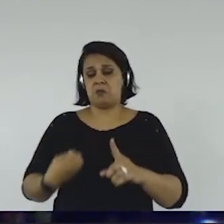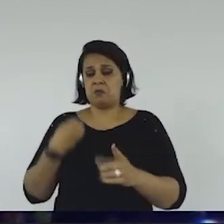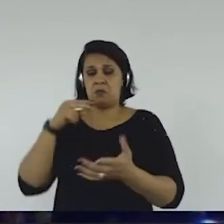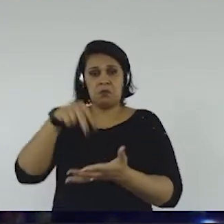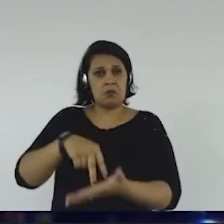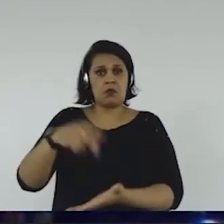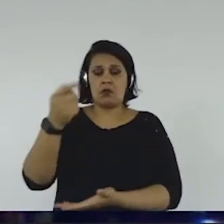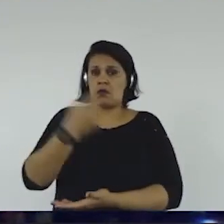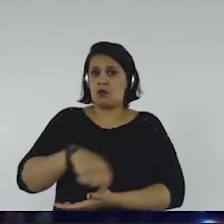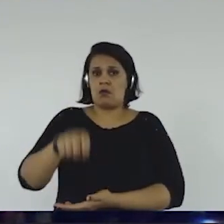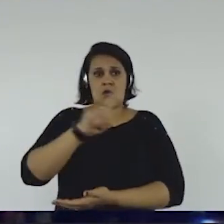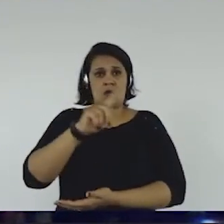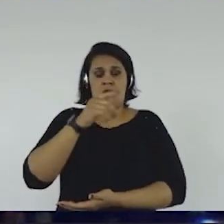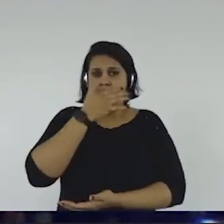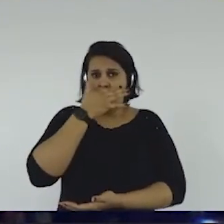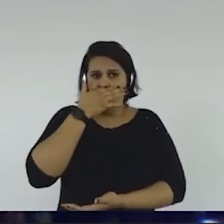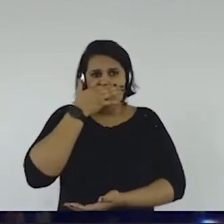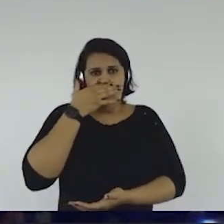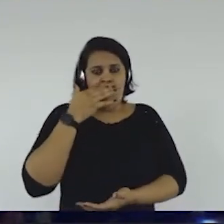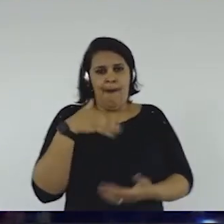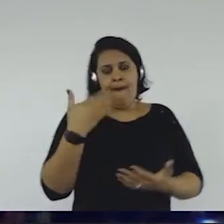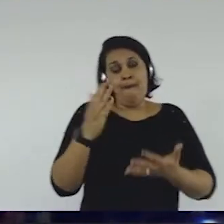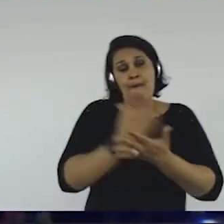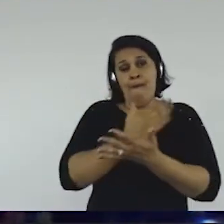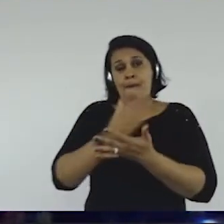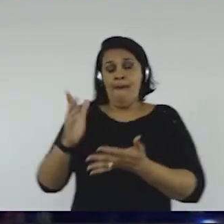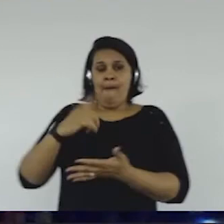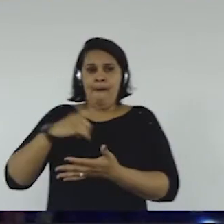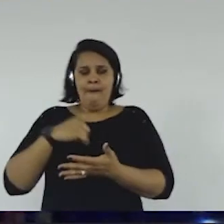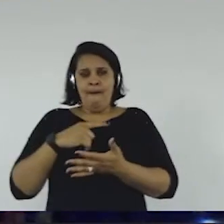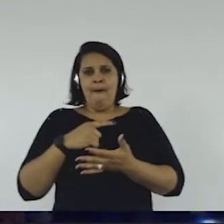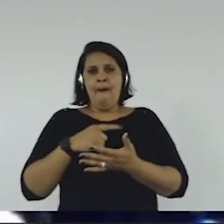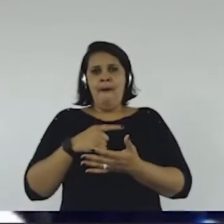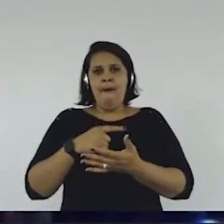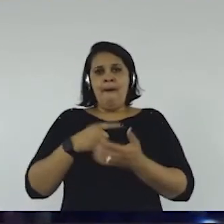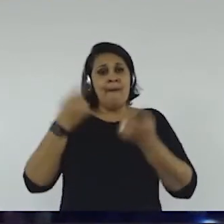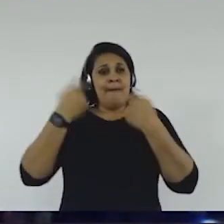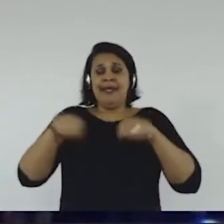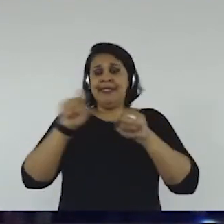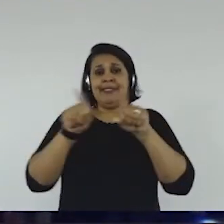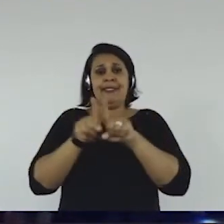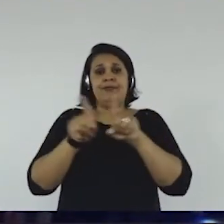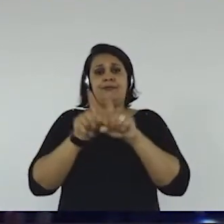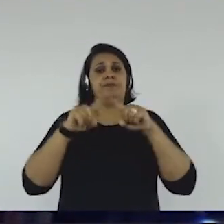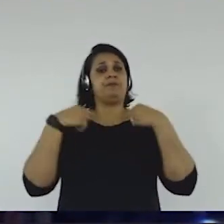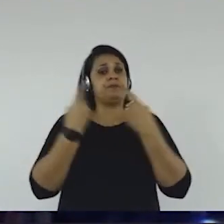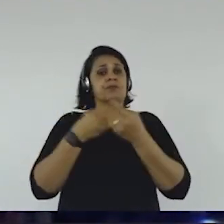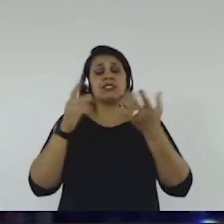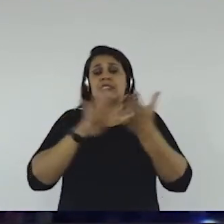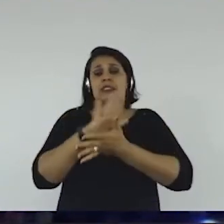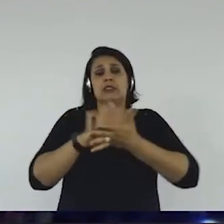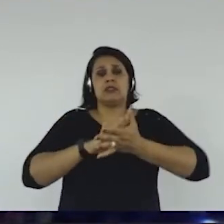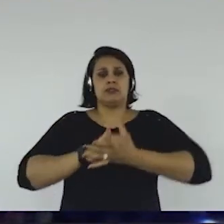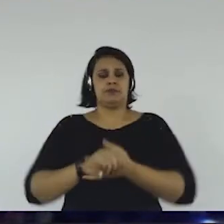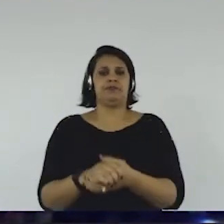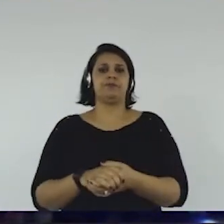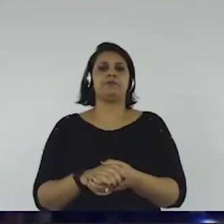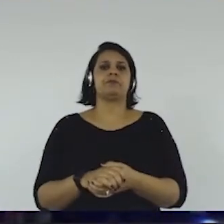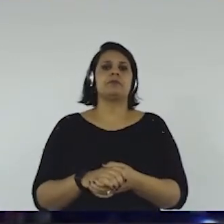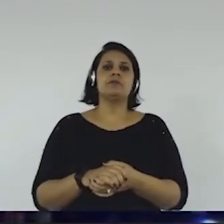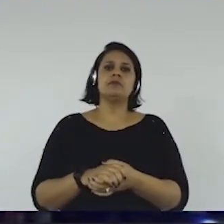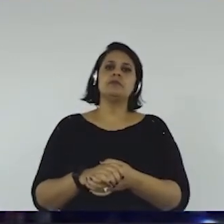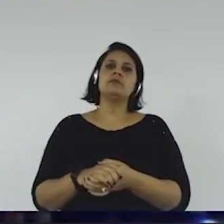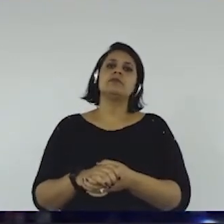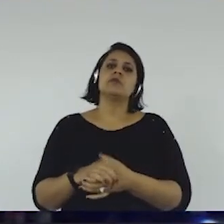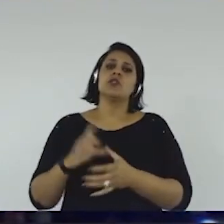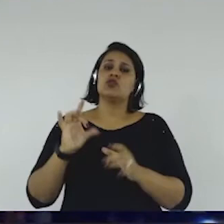árbitros, das partes, dos advogados. Algumas delas sequer exigem reunião. Algumas delas já são, nem mais existem,